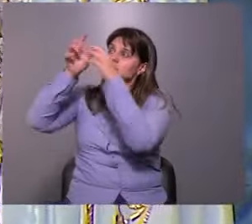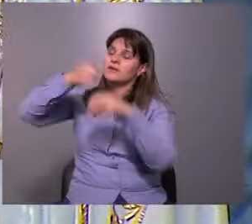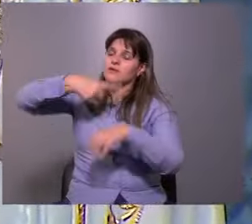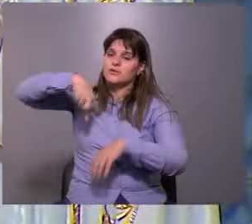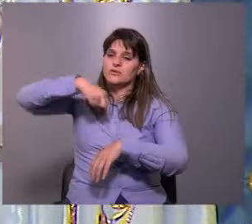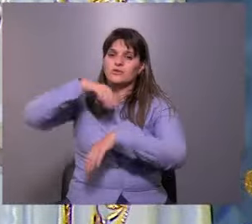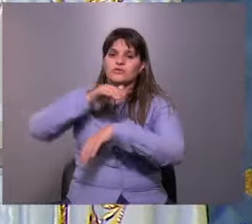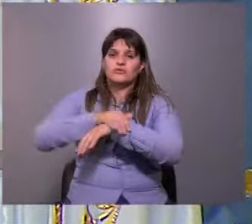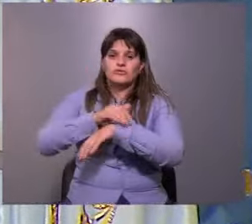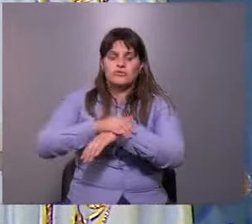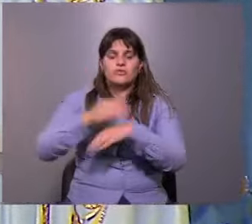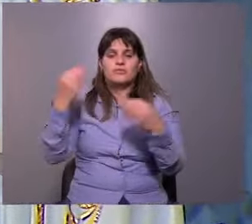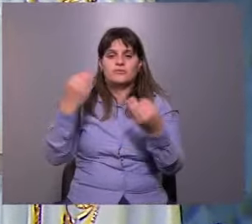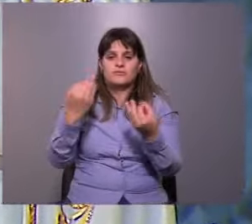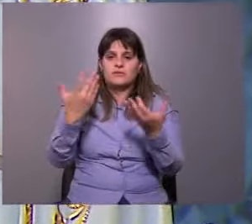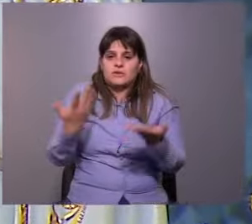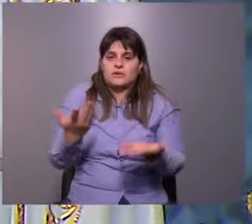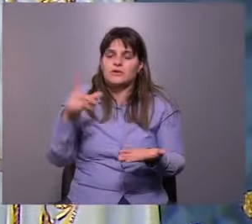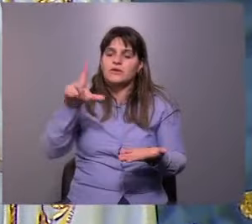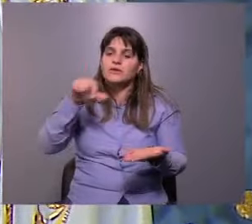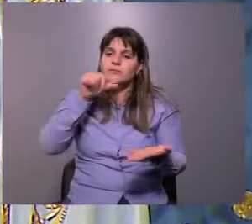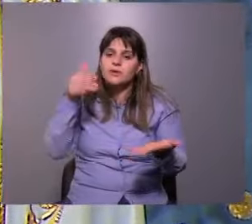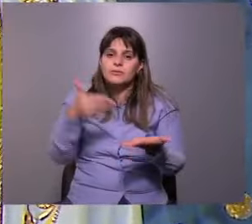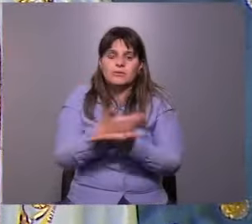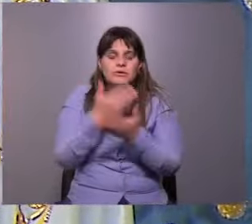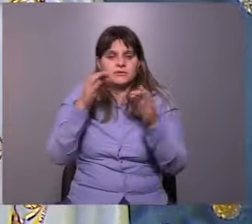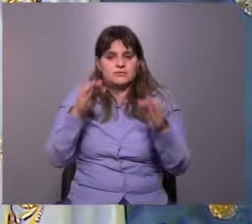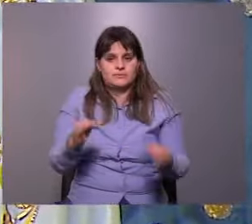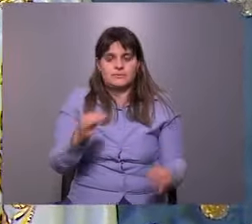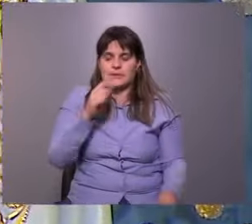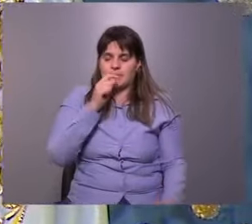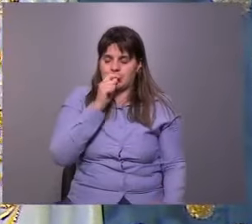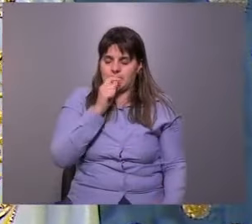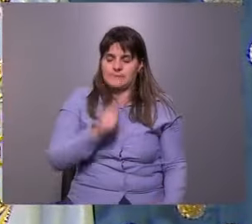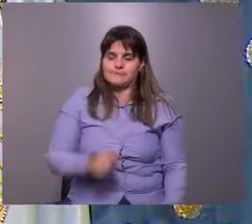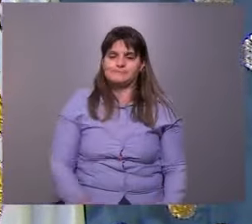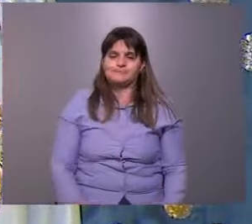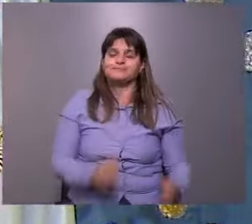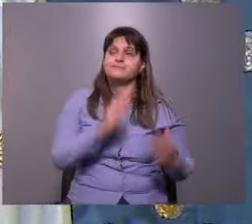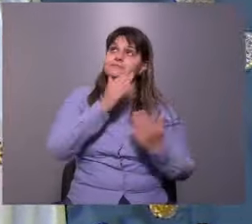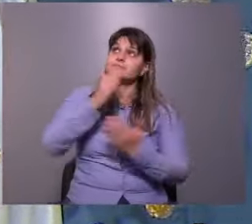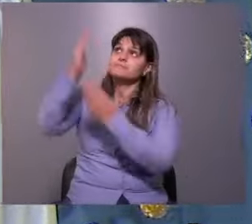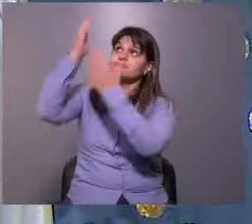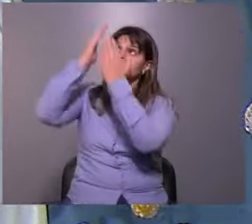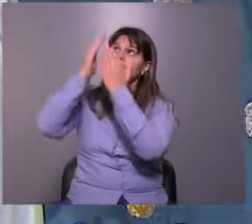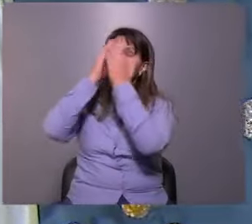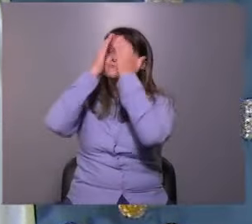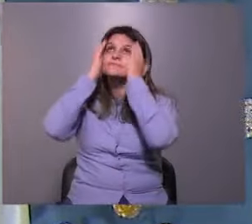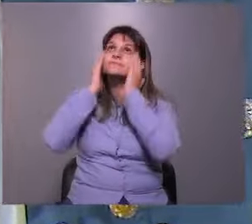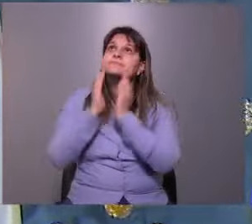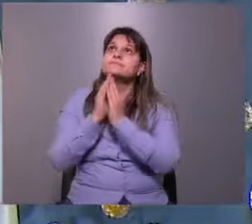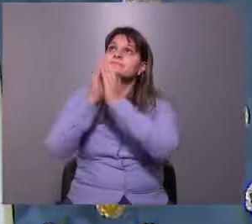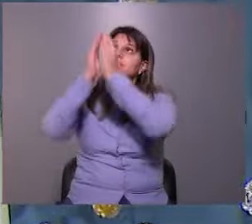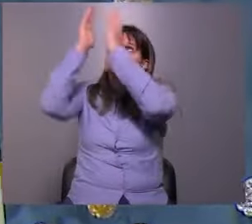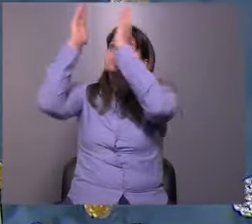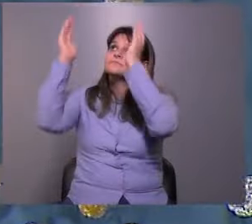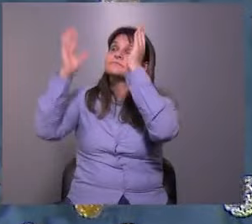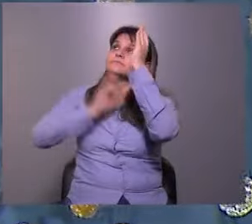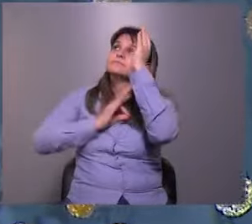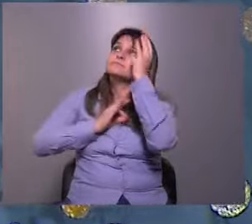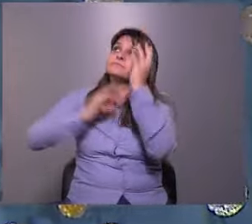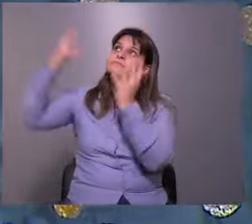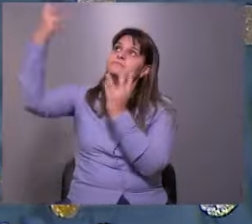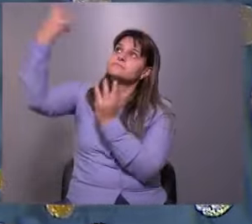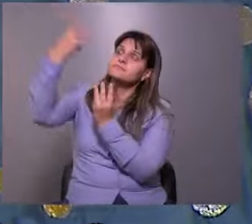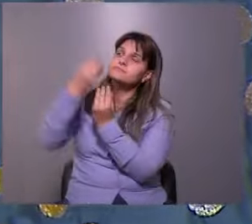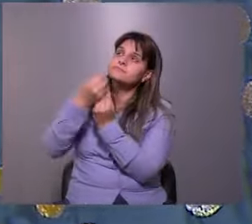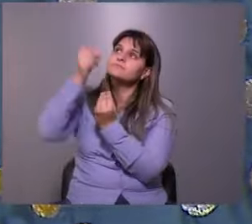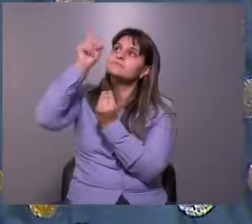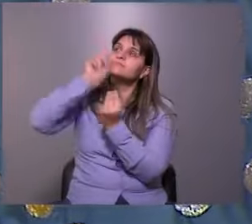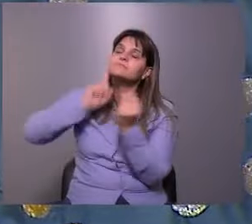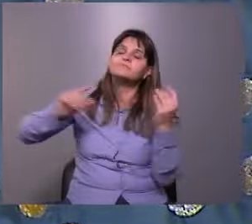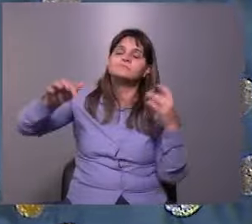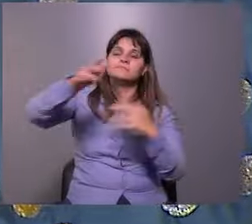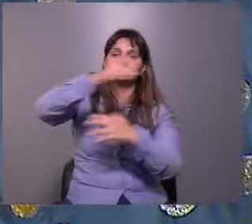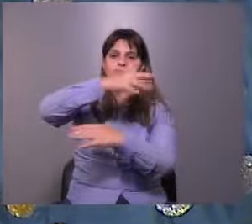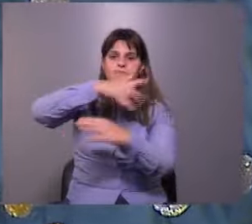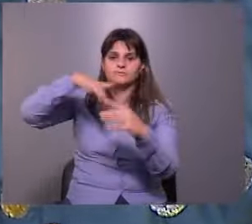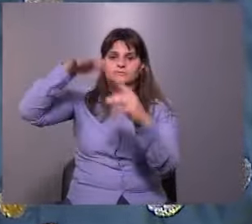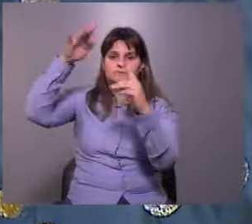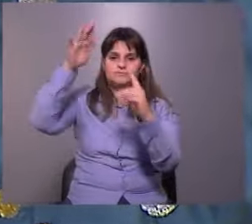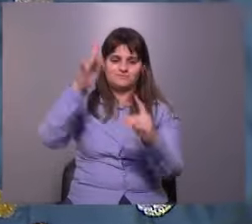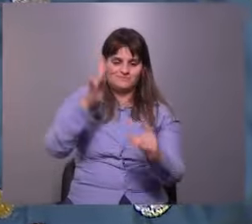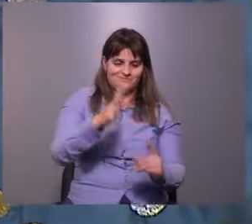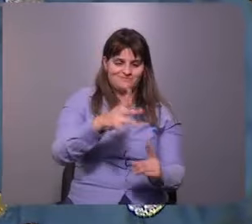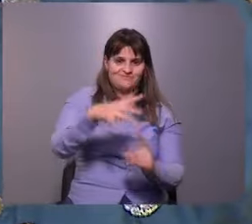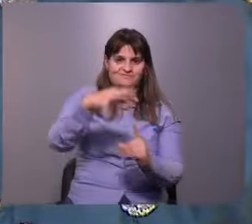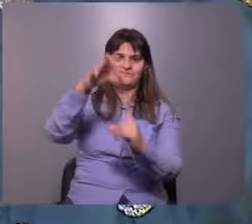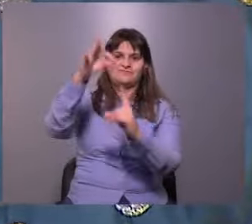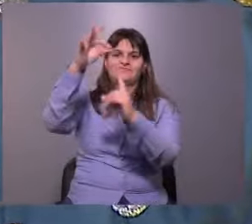Ave Maria, cheia de graça, o Senhor é convosco. Bendita sois vós entre as mulheres e bendito é o fruto do vosso